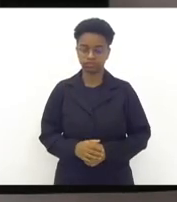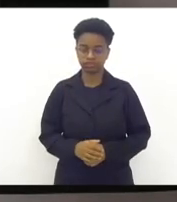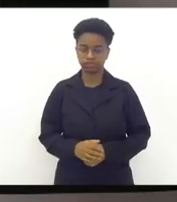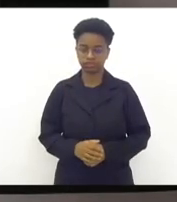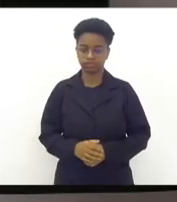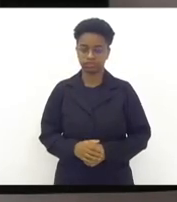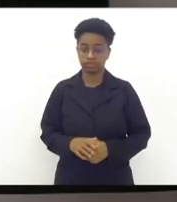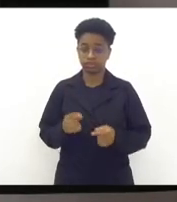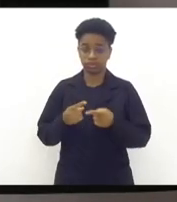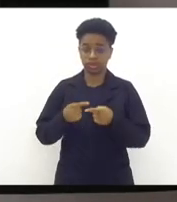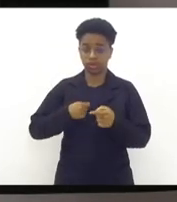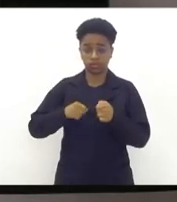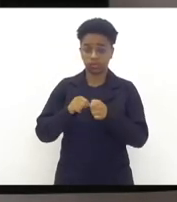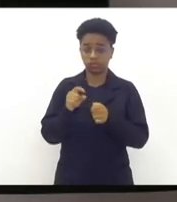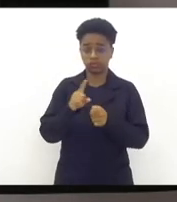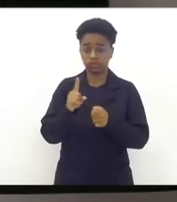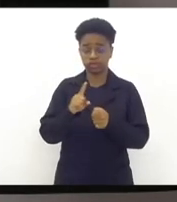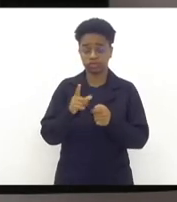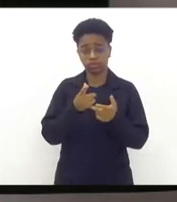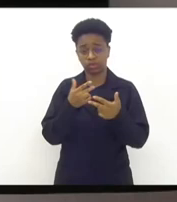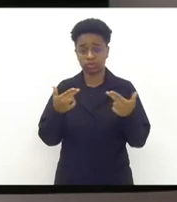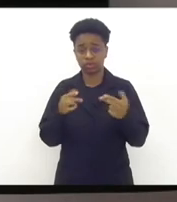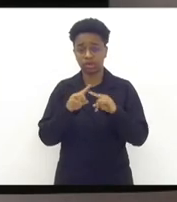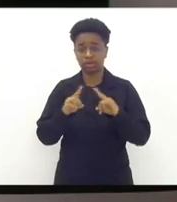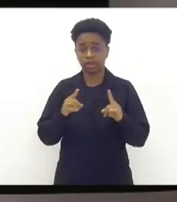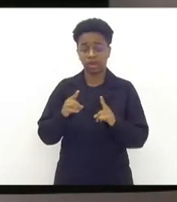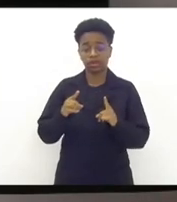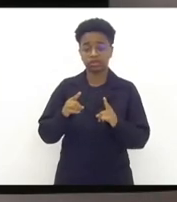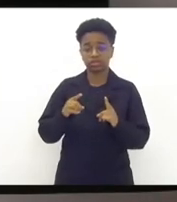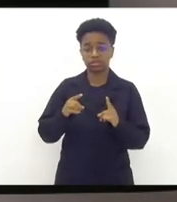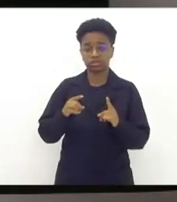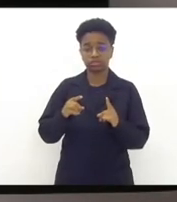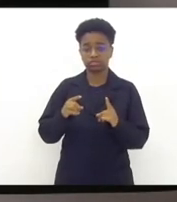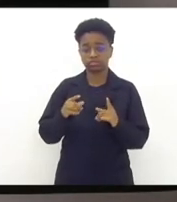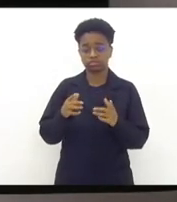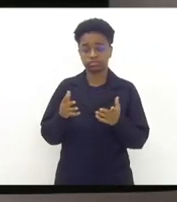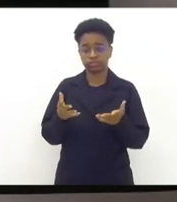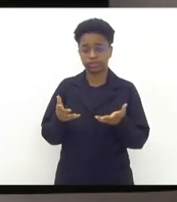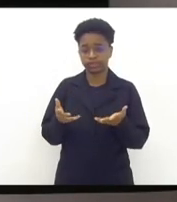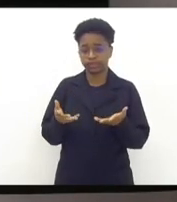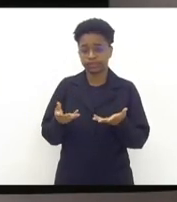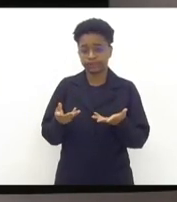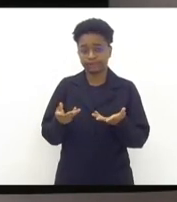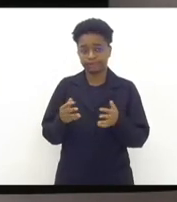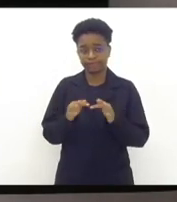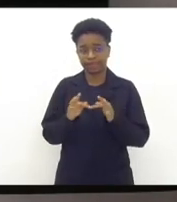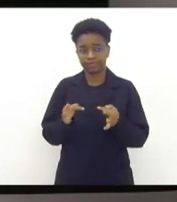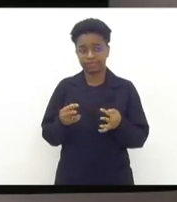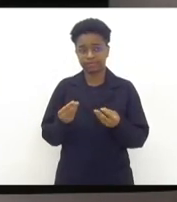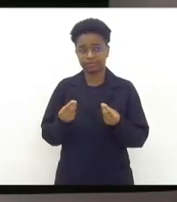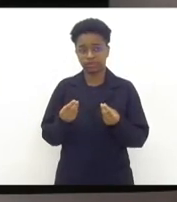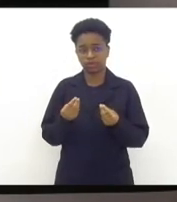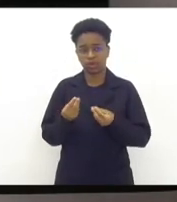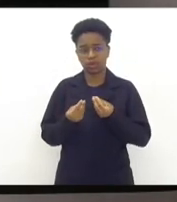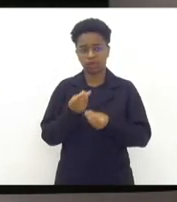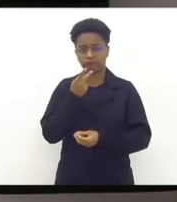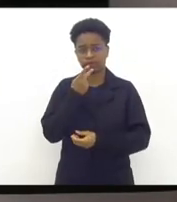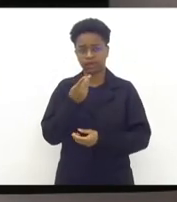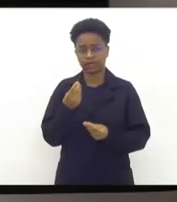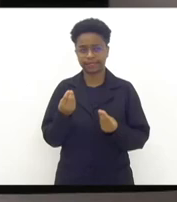uma coisa que eu não cometi e uma simples. E como que eu posso dizer?